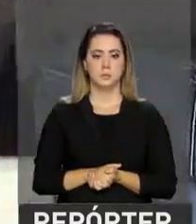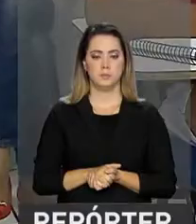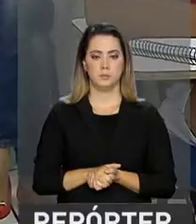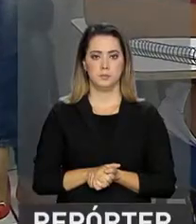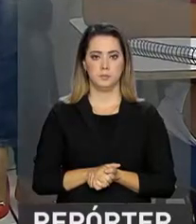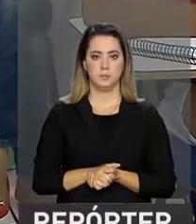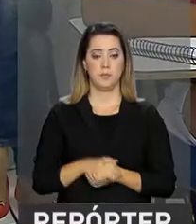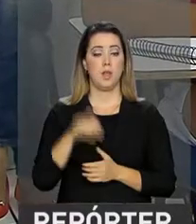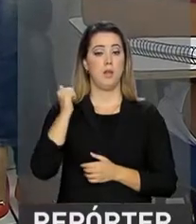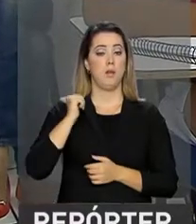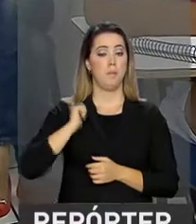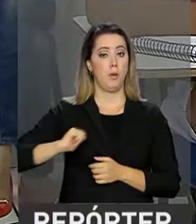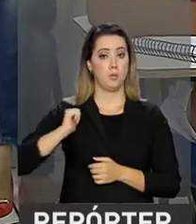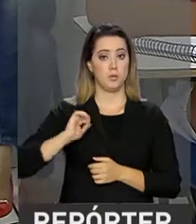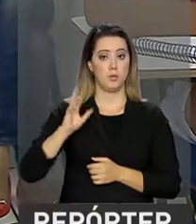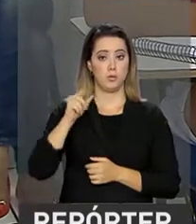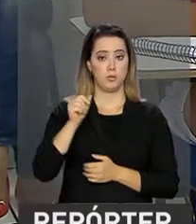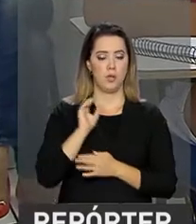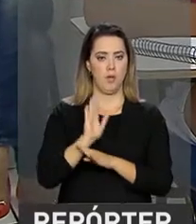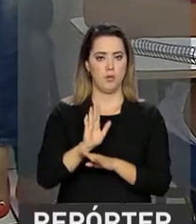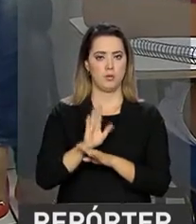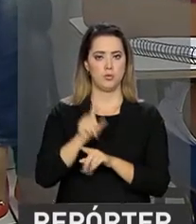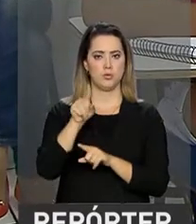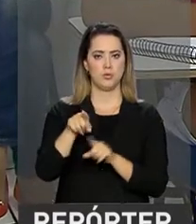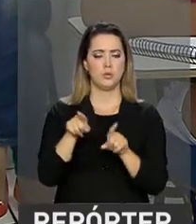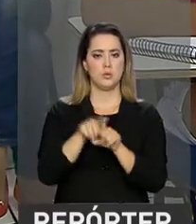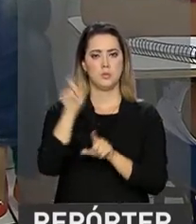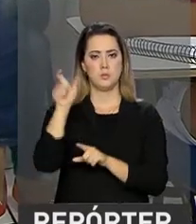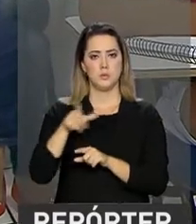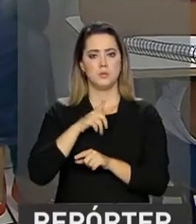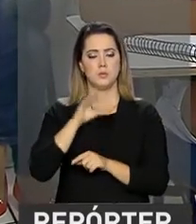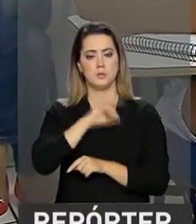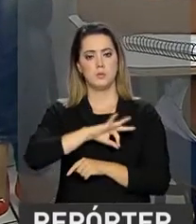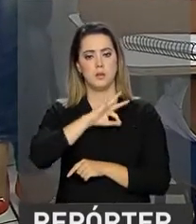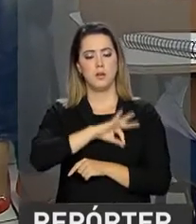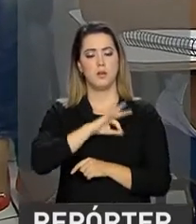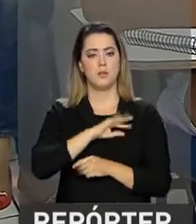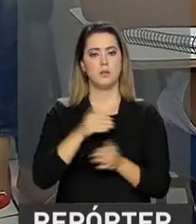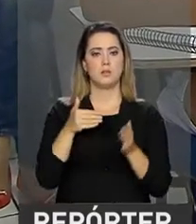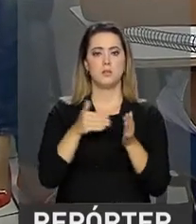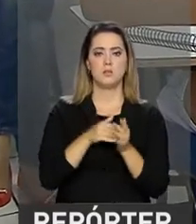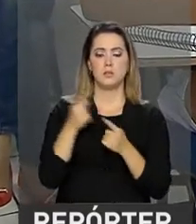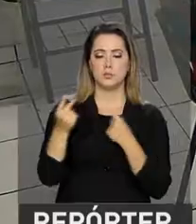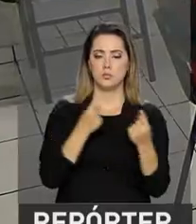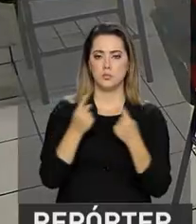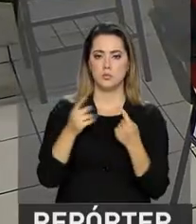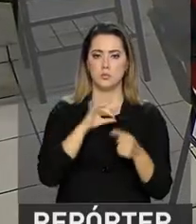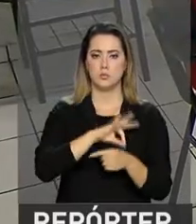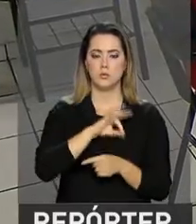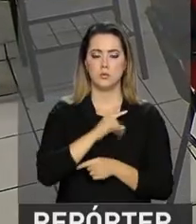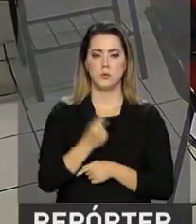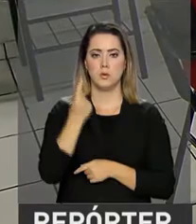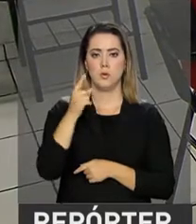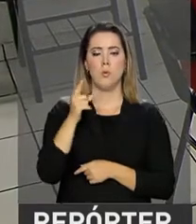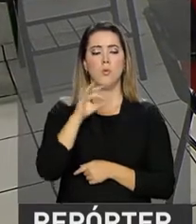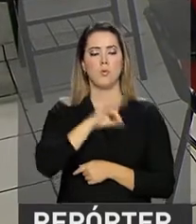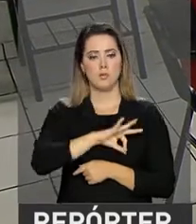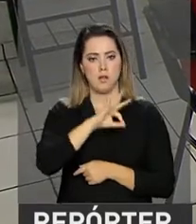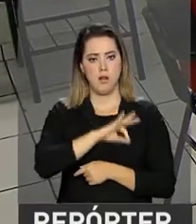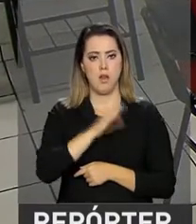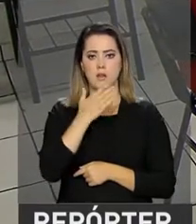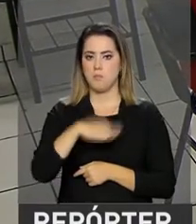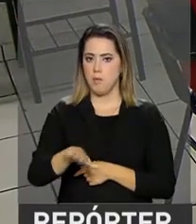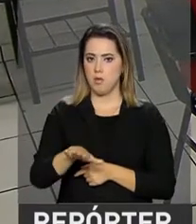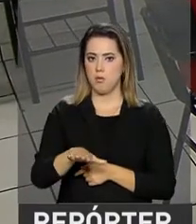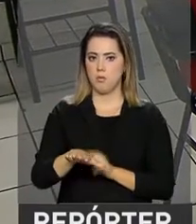prouni.mec.gov.br. A bolsa integral é destinada aos estudantes que possuem renda familiar por pessoa de até um salário mínimo e